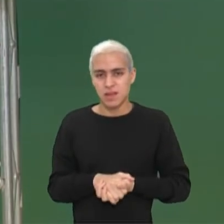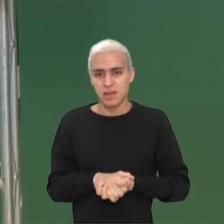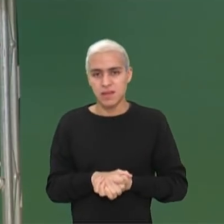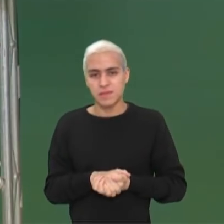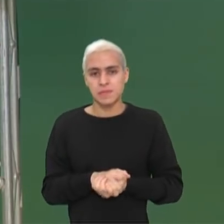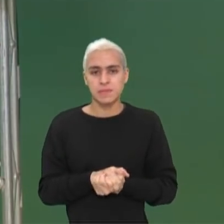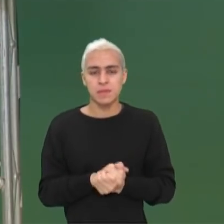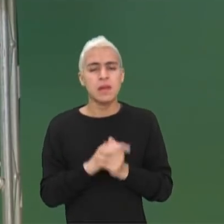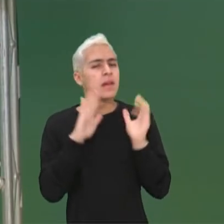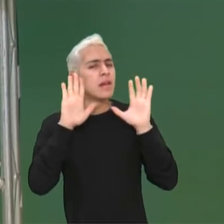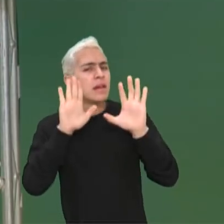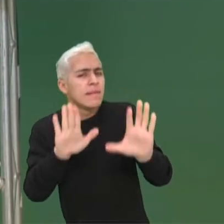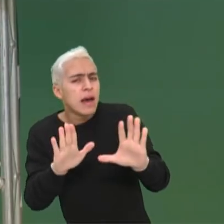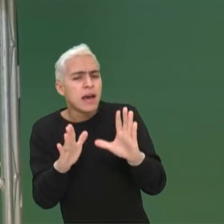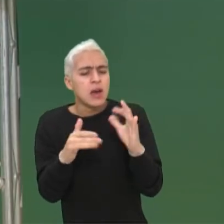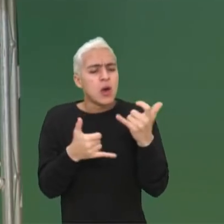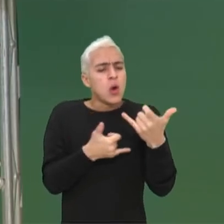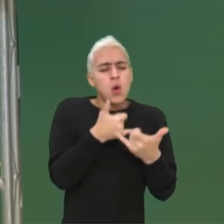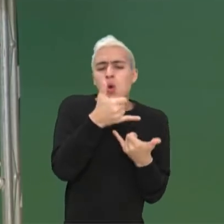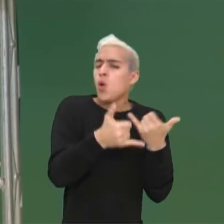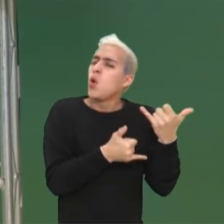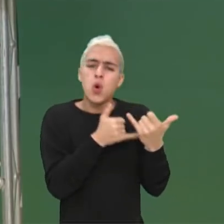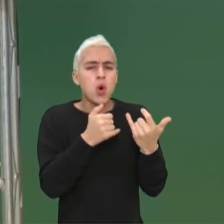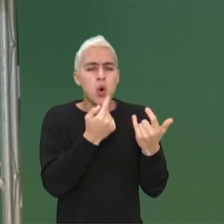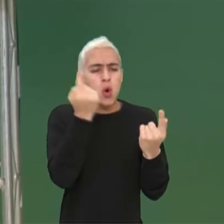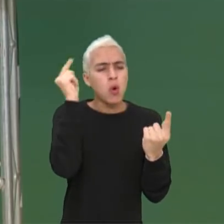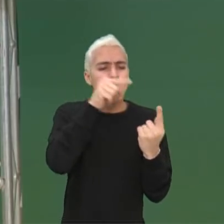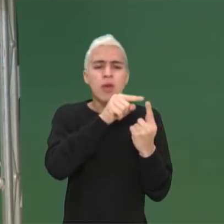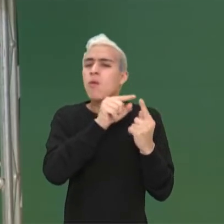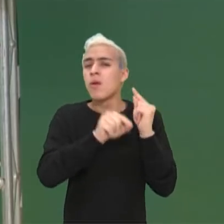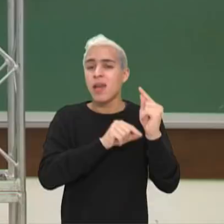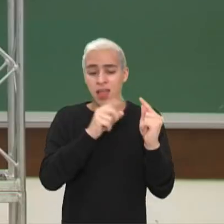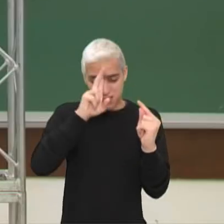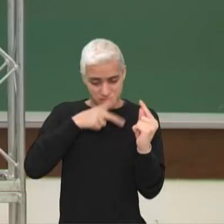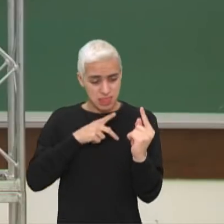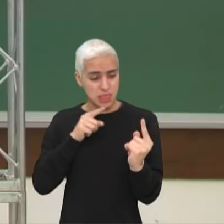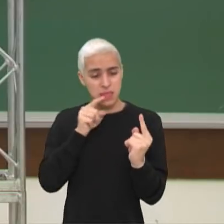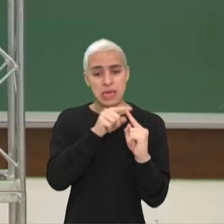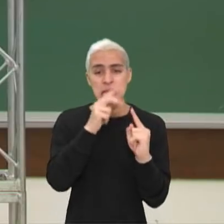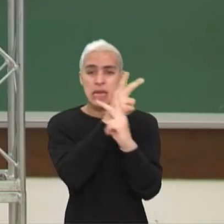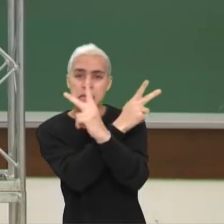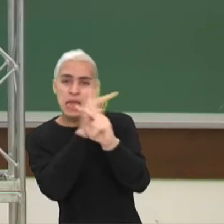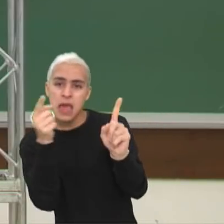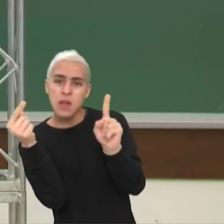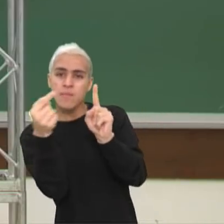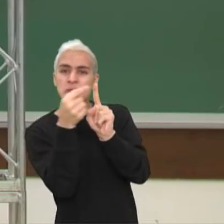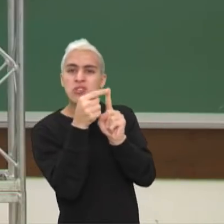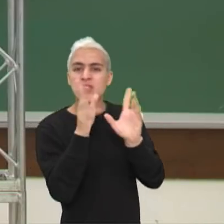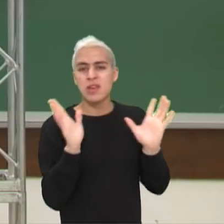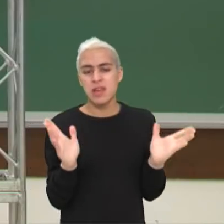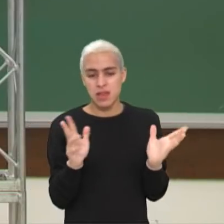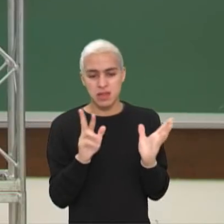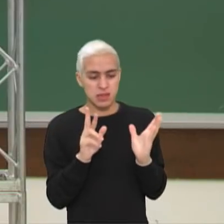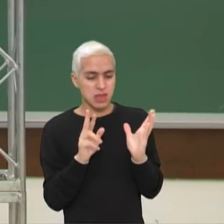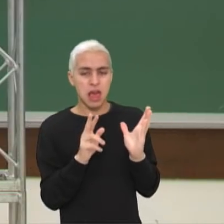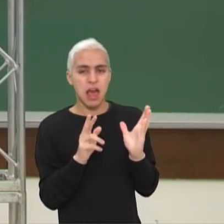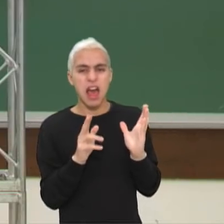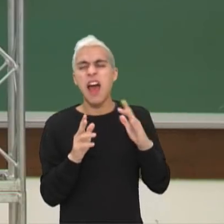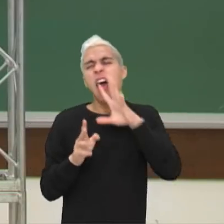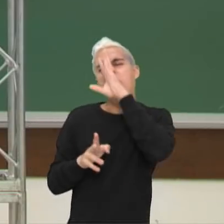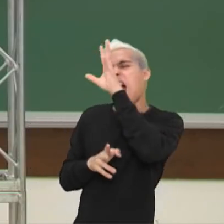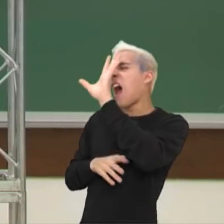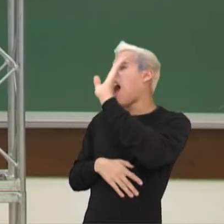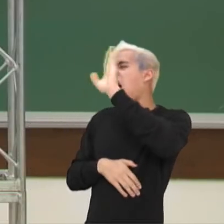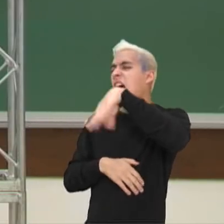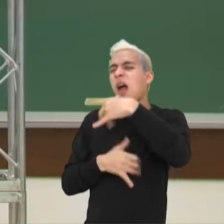jogos, geralmente, têm um objetivo que cada jogador pretende alcançar. Então, o jogo não é algo vago. Vamos jogar